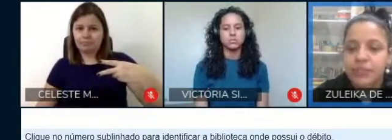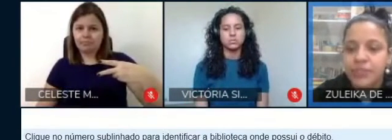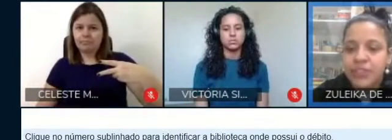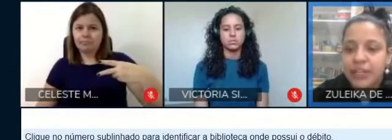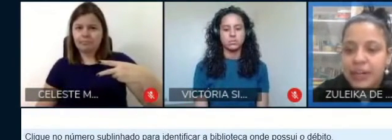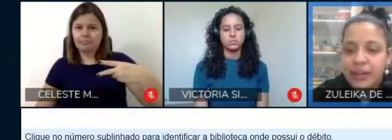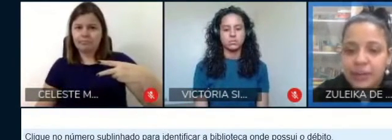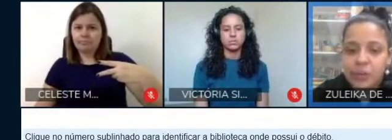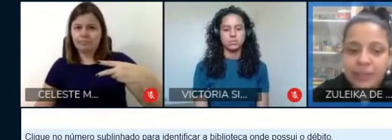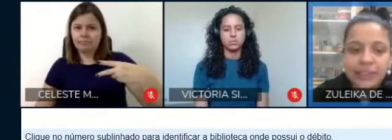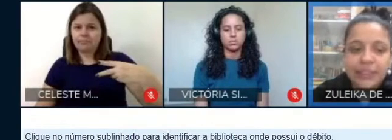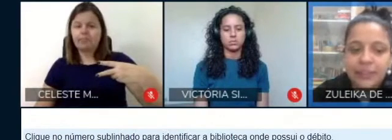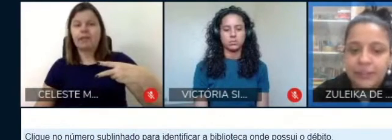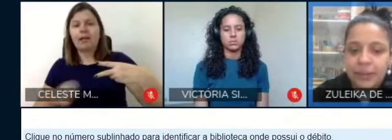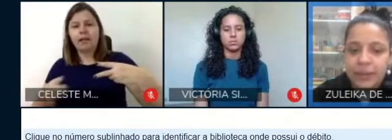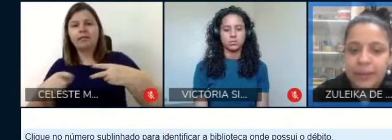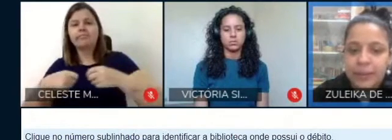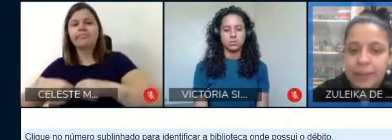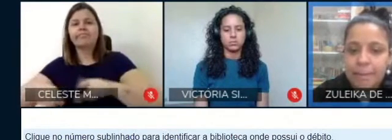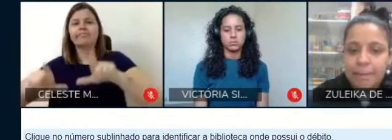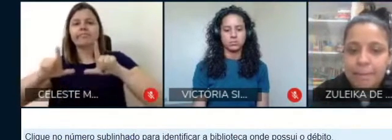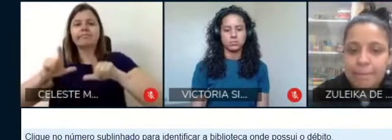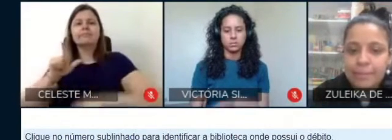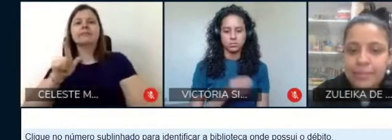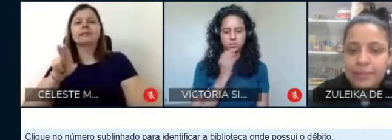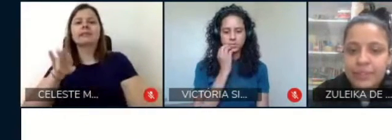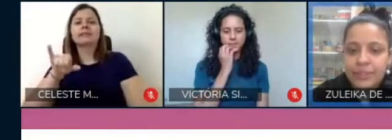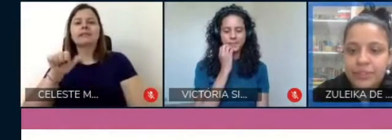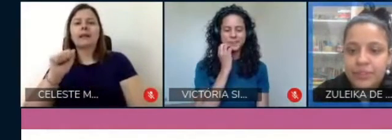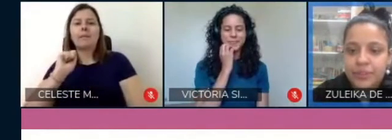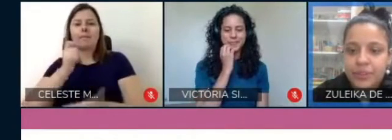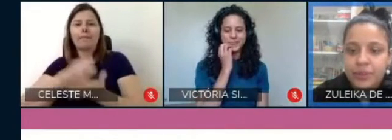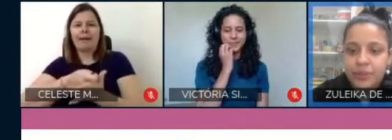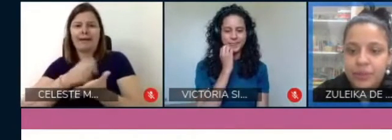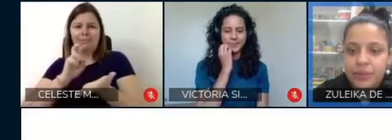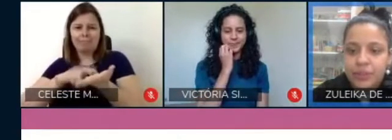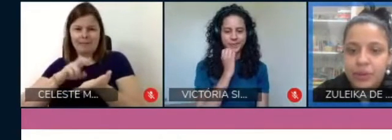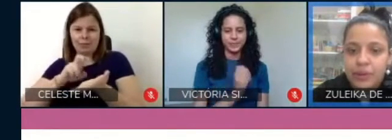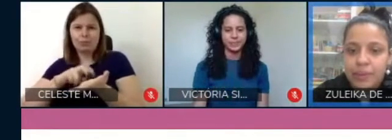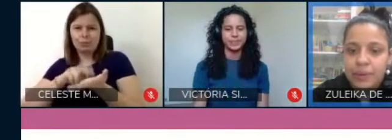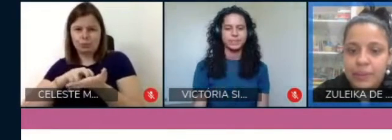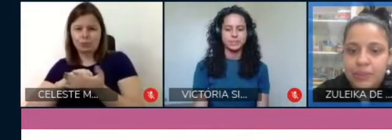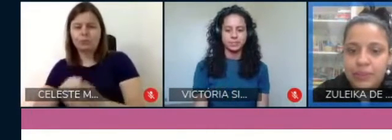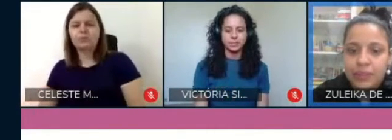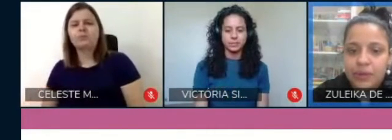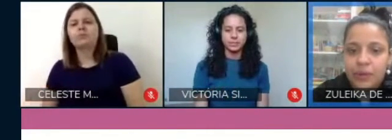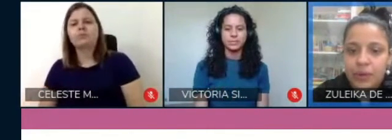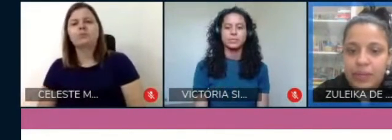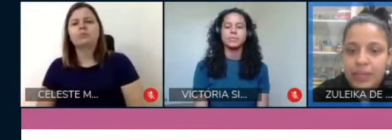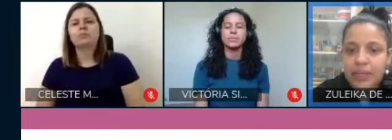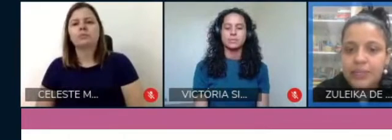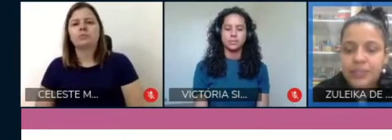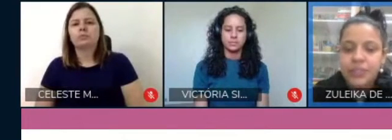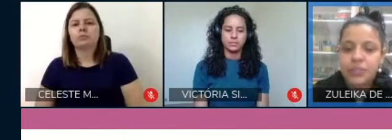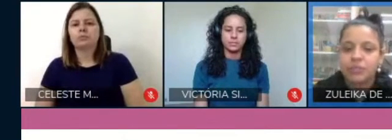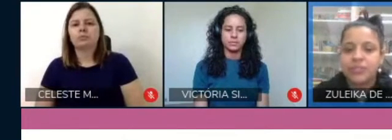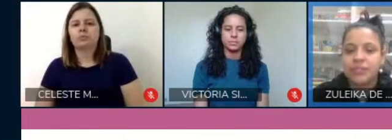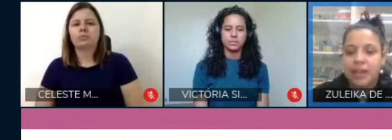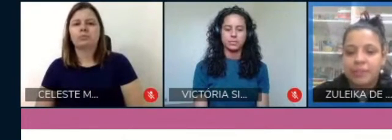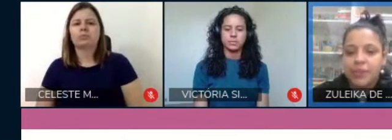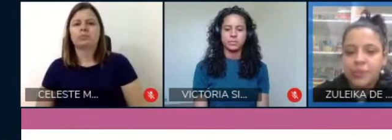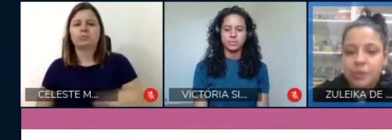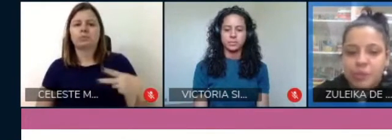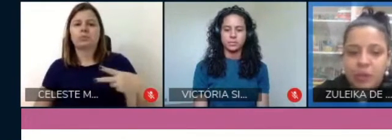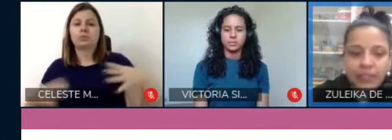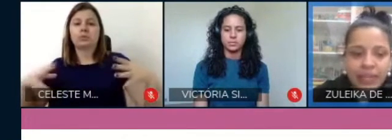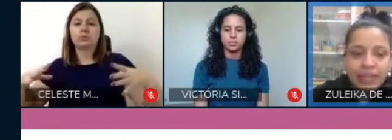números, né? E vou gerar uma guia. Deixa eu ver qual é a próxima. Ó, ele diz soma